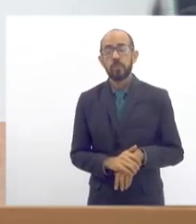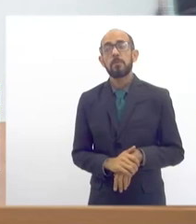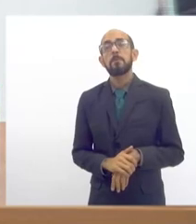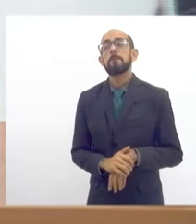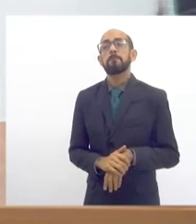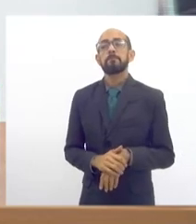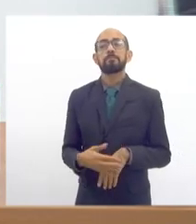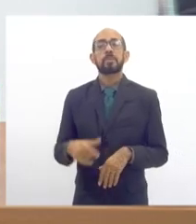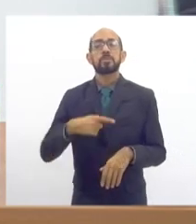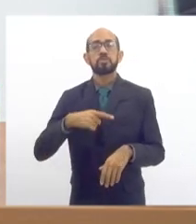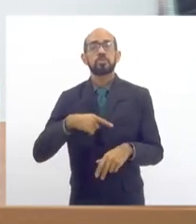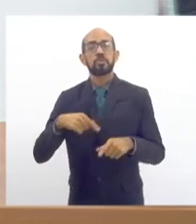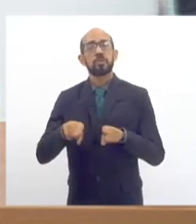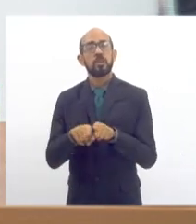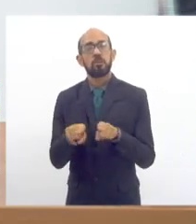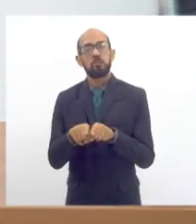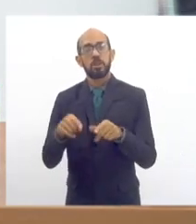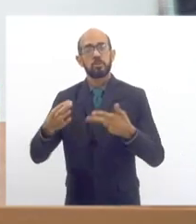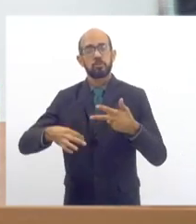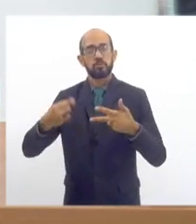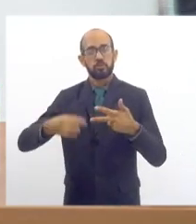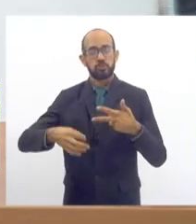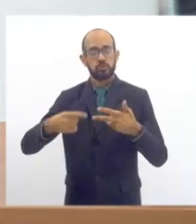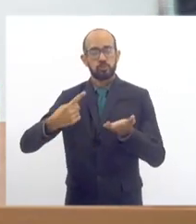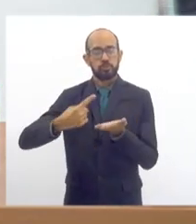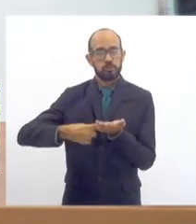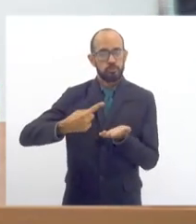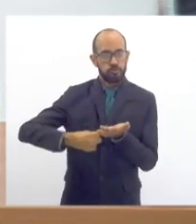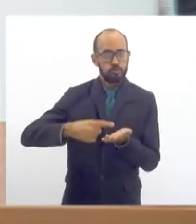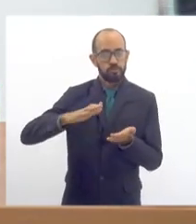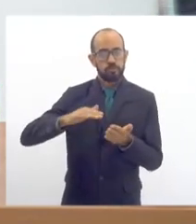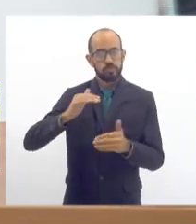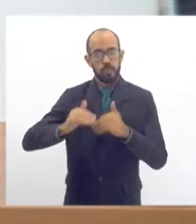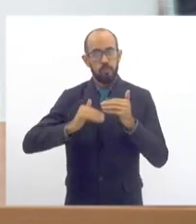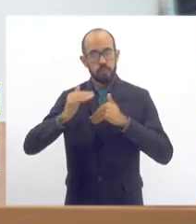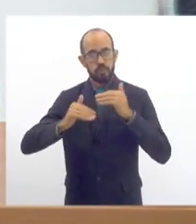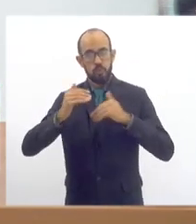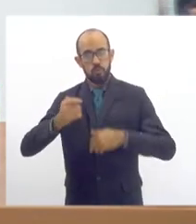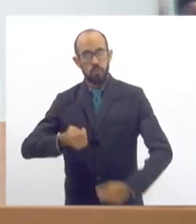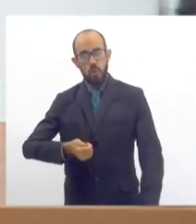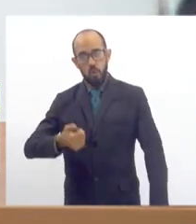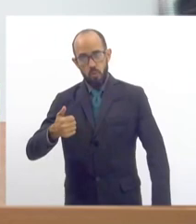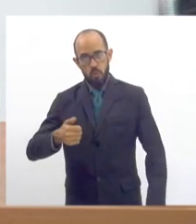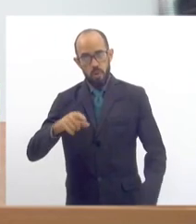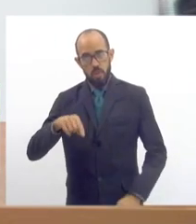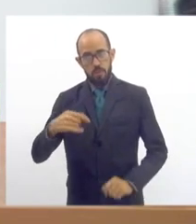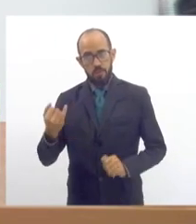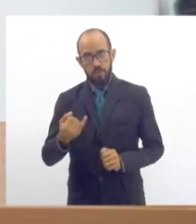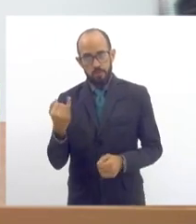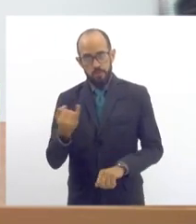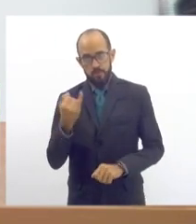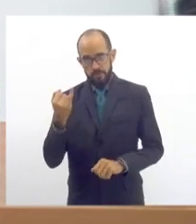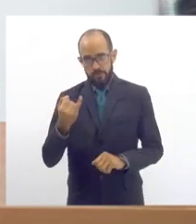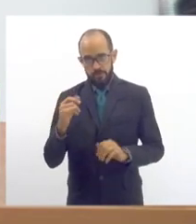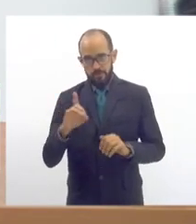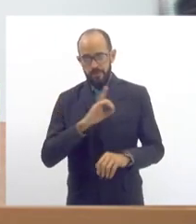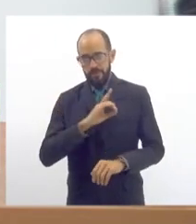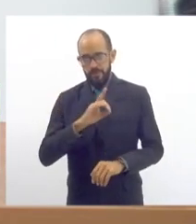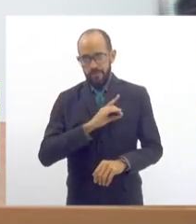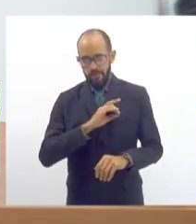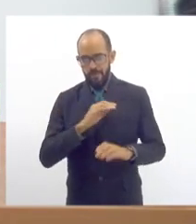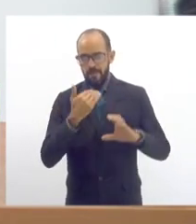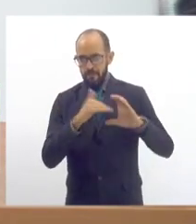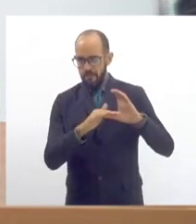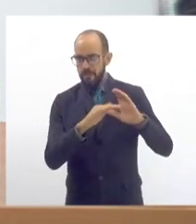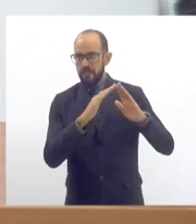que essa questão do plano avançaria, avançou pouco ainda. Claro que é importante que o DETRAN tenha mandado para a Casa Civil, mas